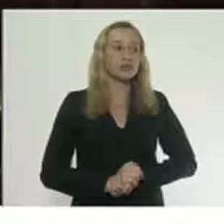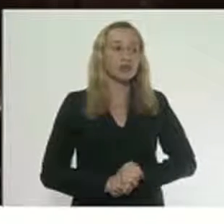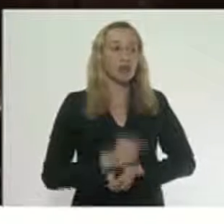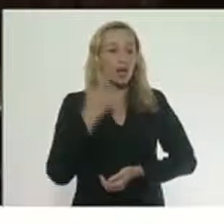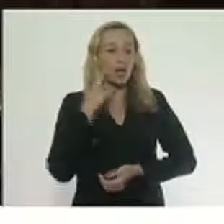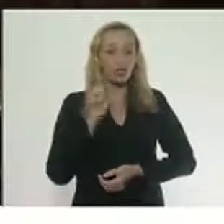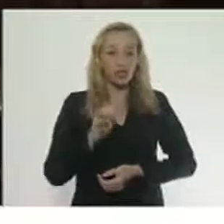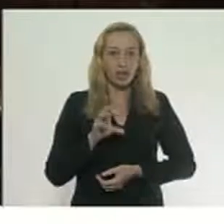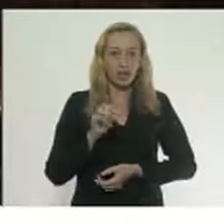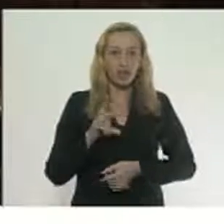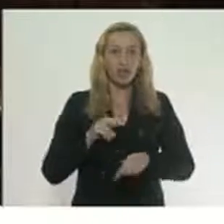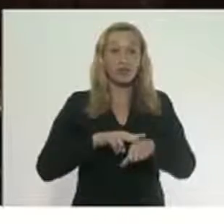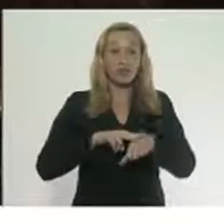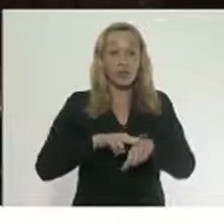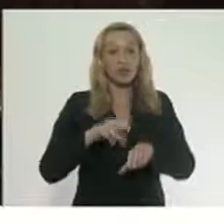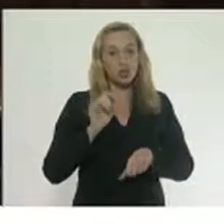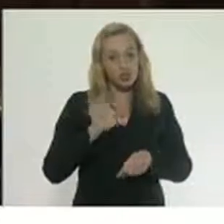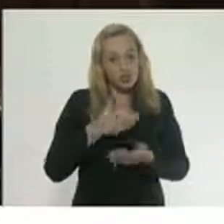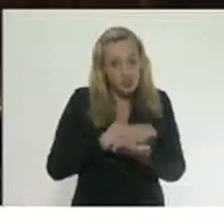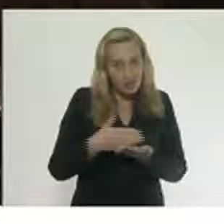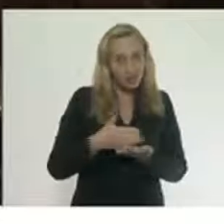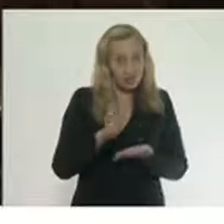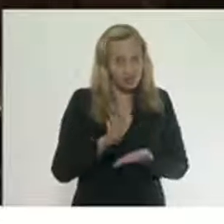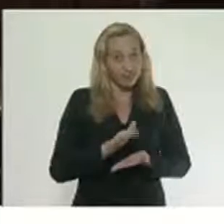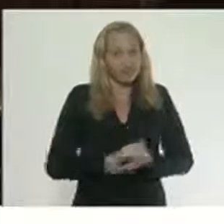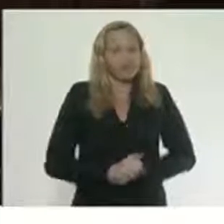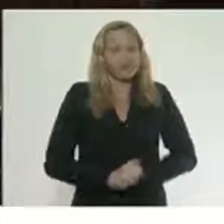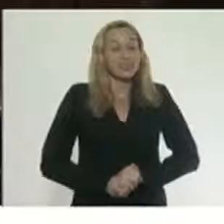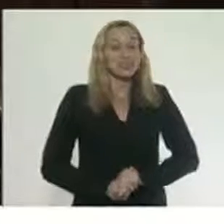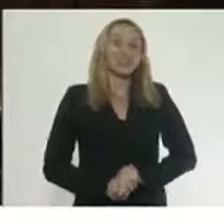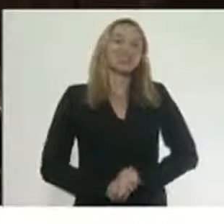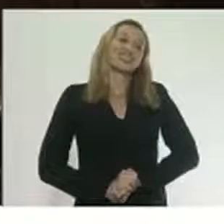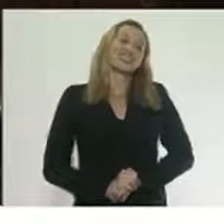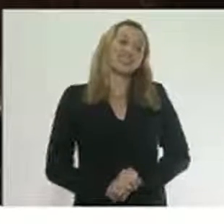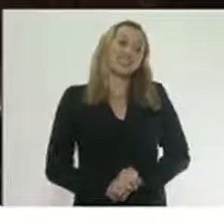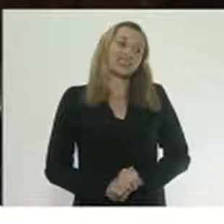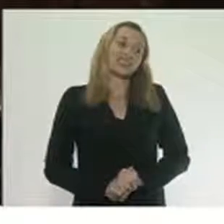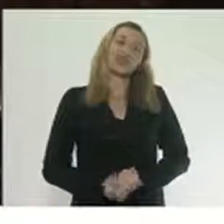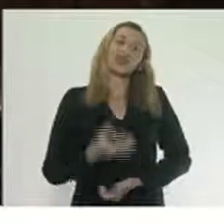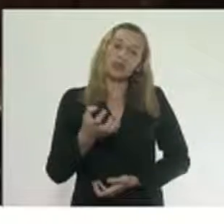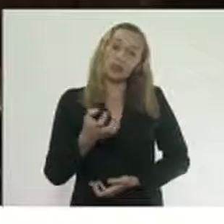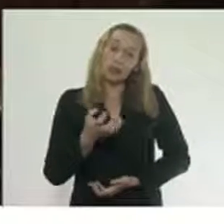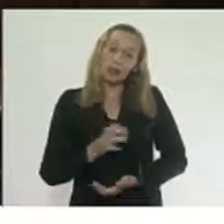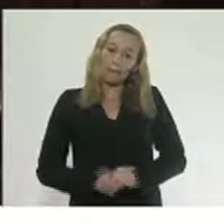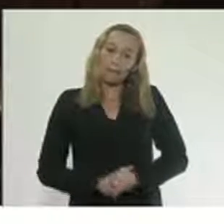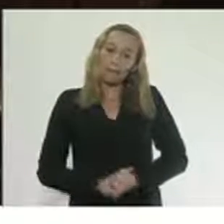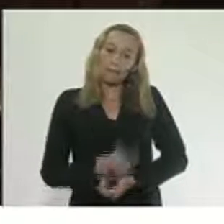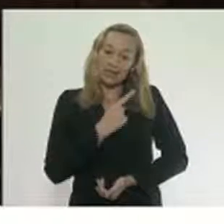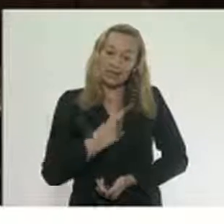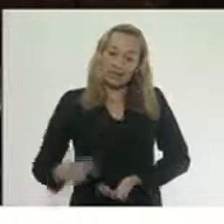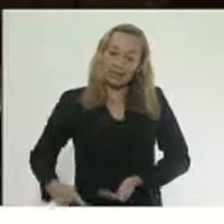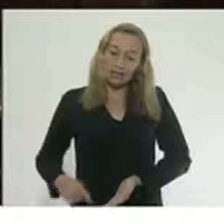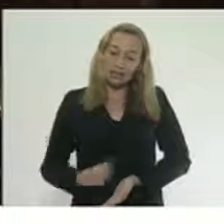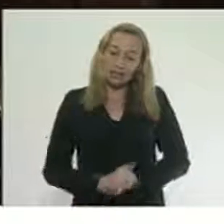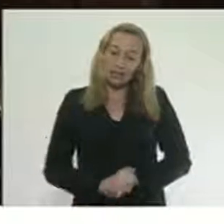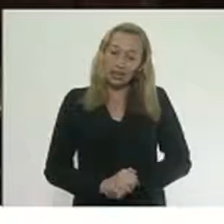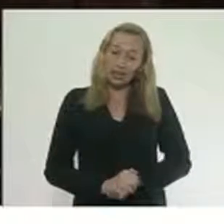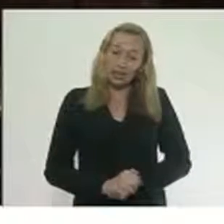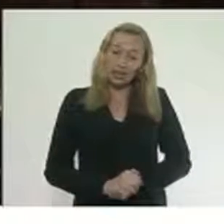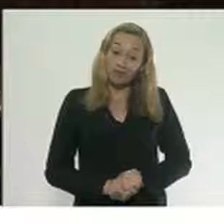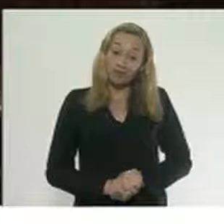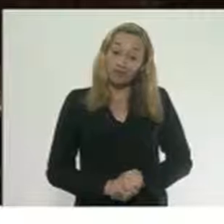eu estou apenas iniciando. Mas eu quero, presidente Sérgio Lubac,